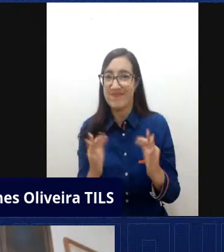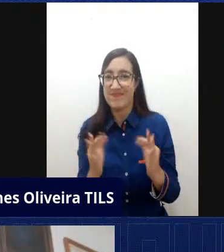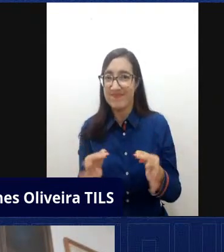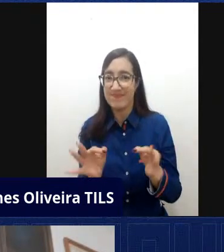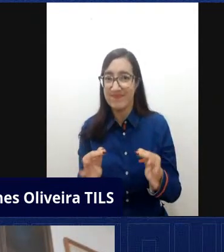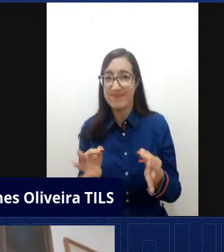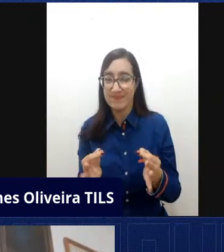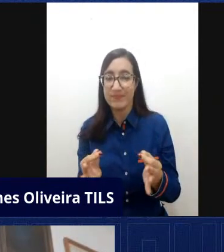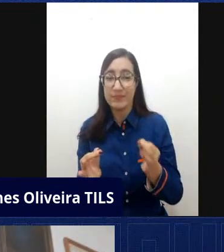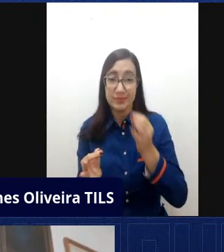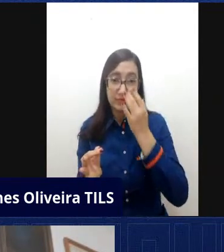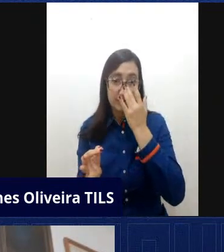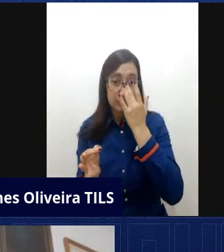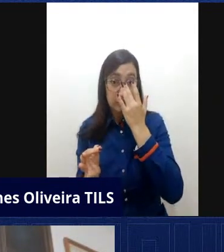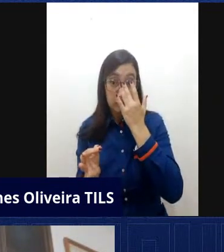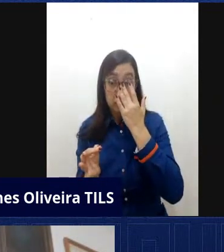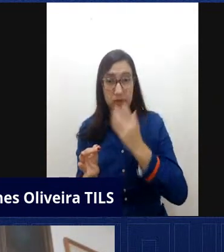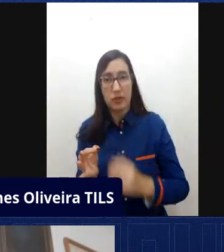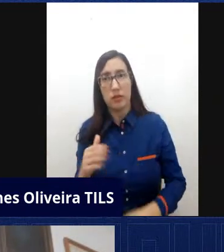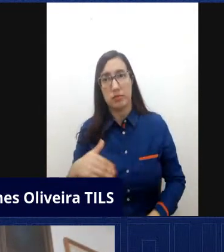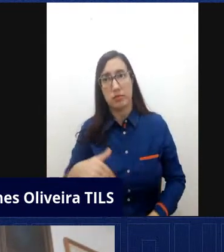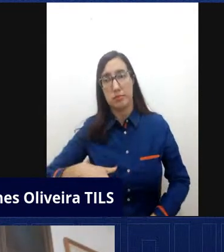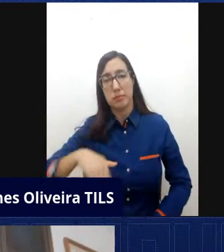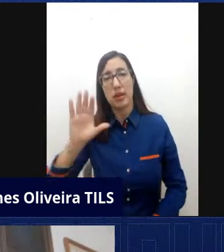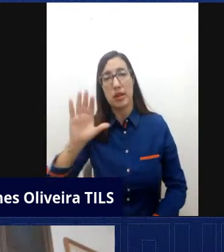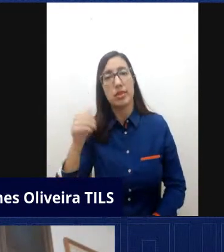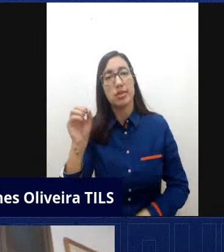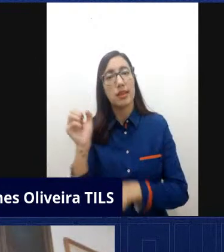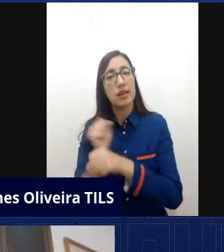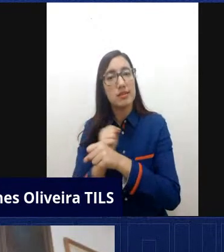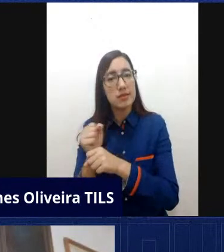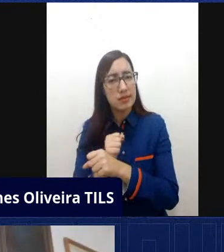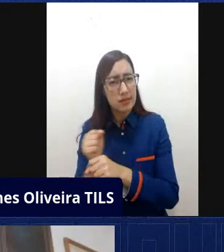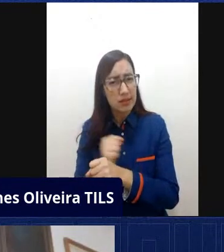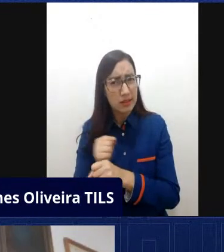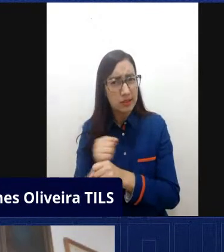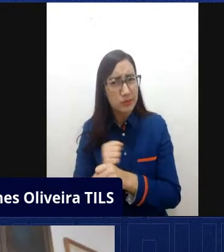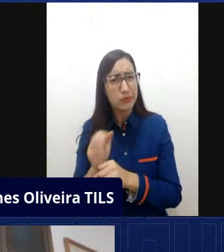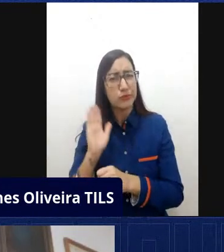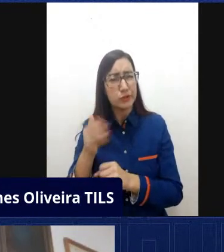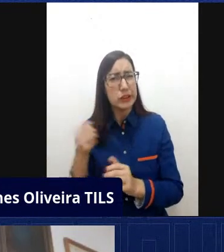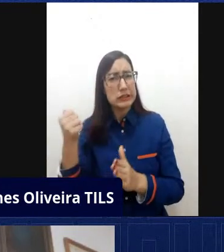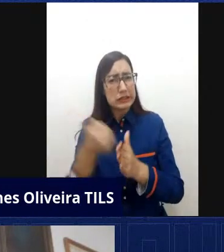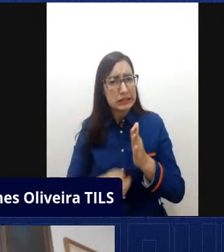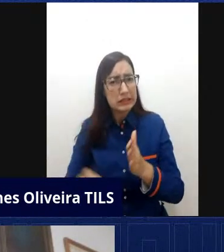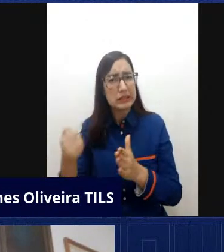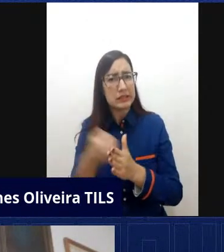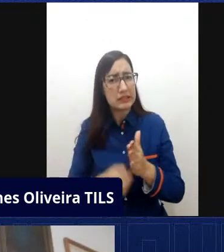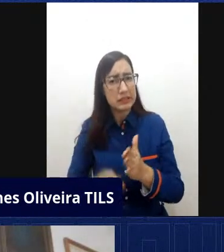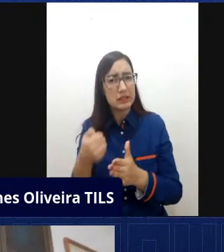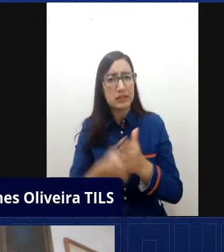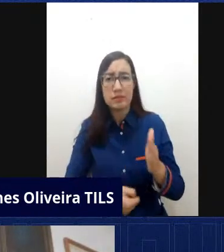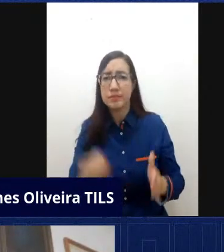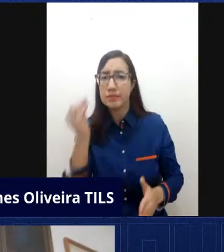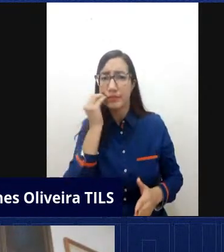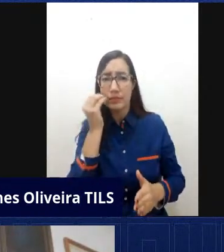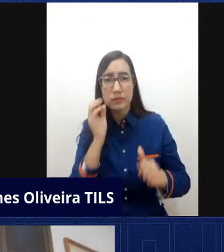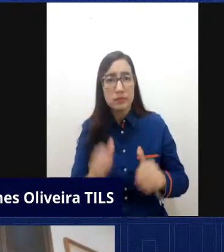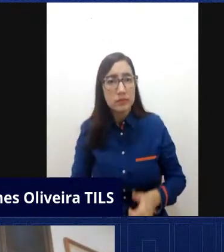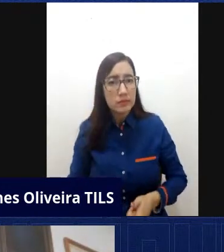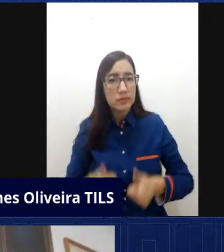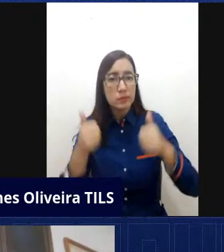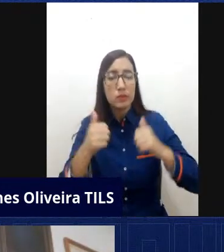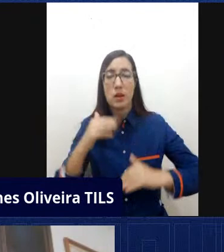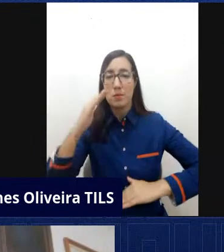está falando quando a gente está falando do trabalho doméstico, mas também do trabalho doméstico como uma profissão,